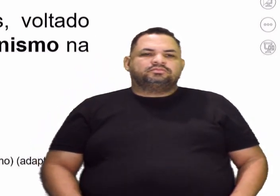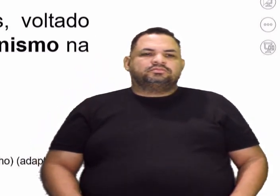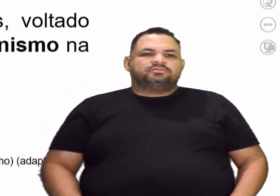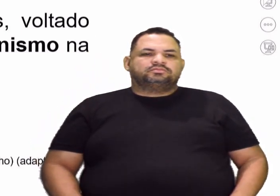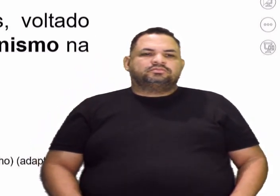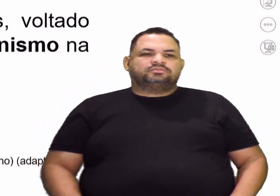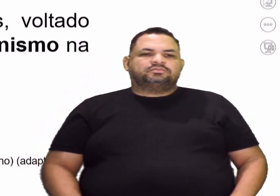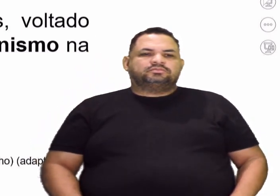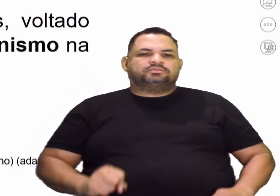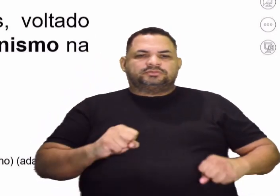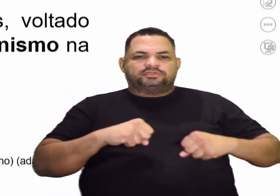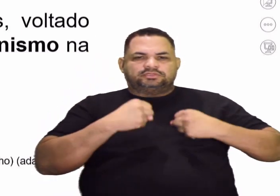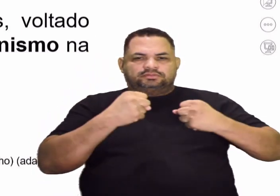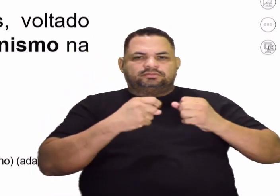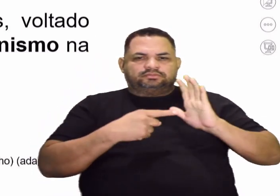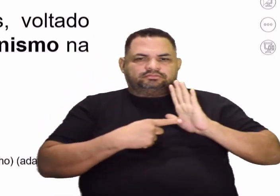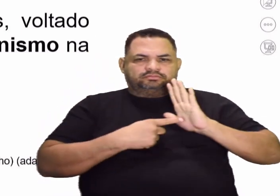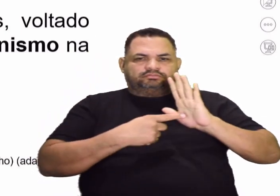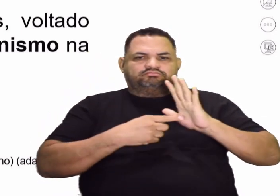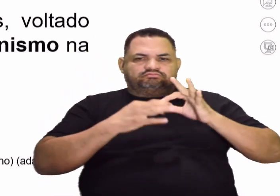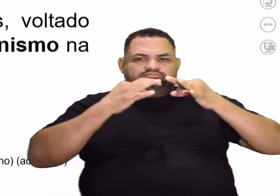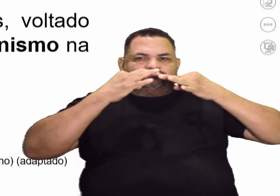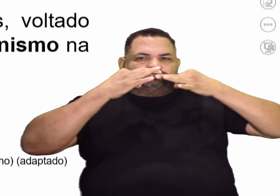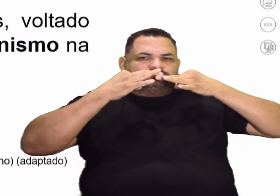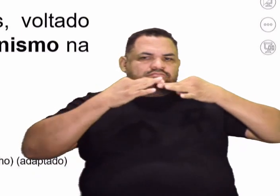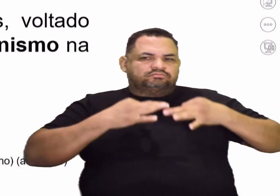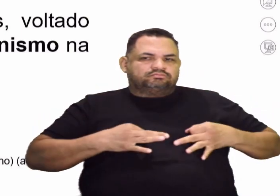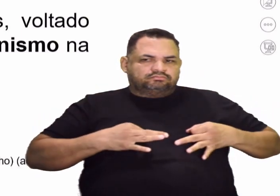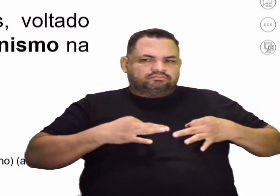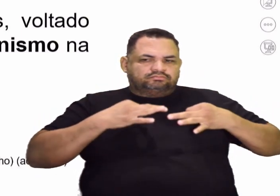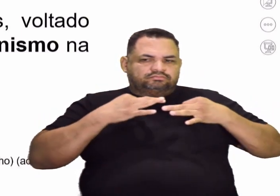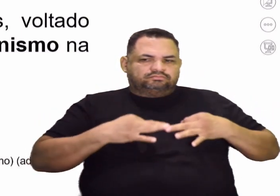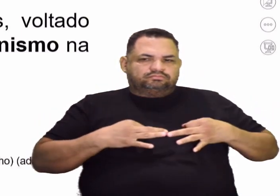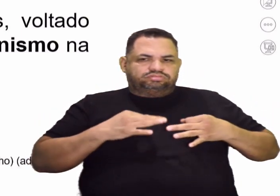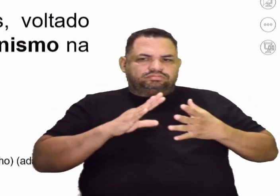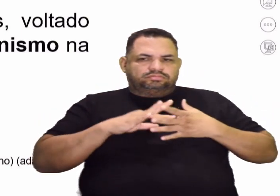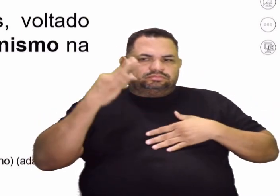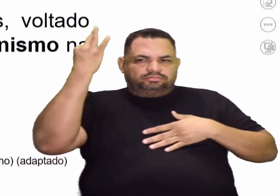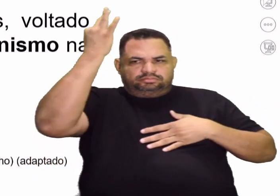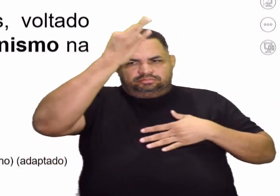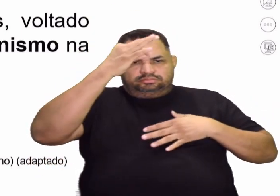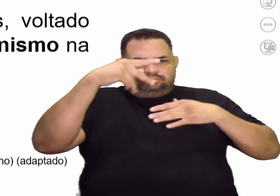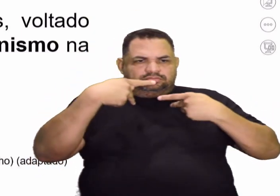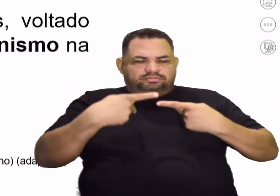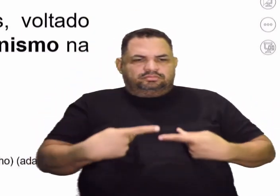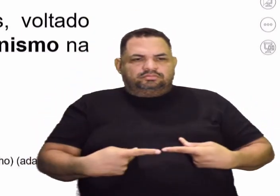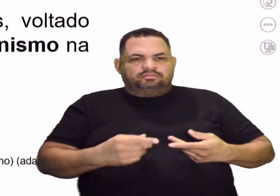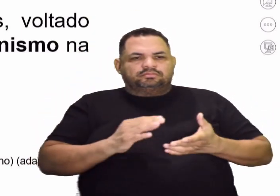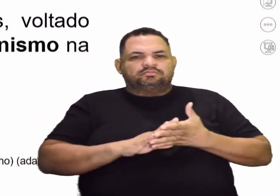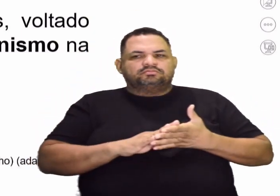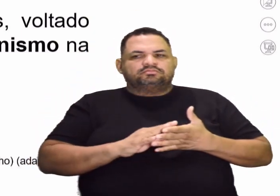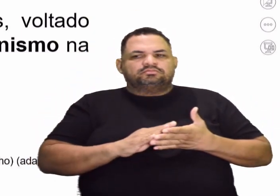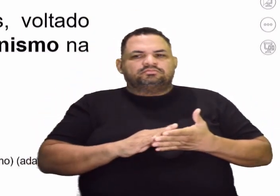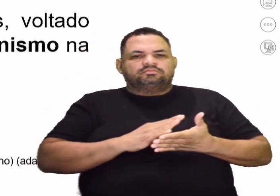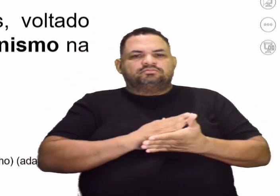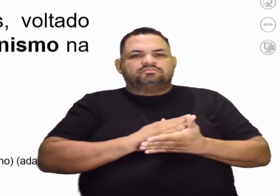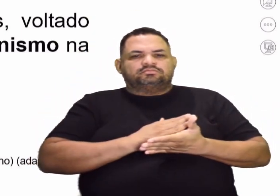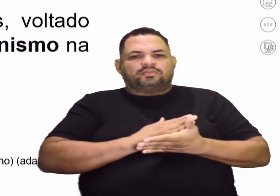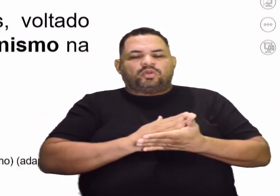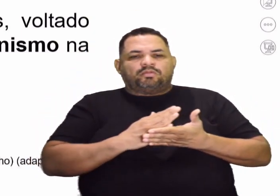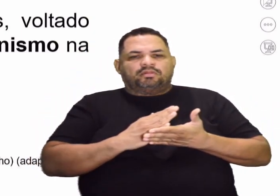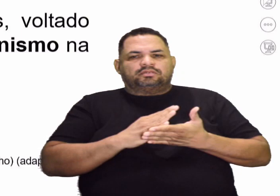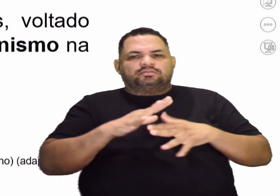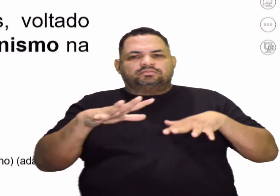etc. Se esforçaram por mostrar que a dignidade do espírito humano e